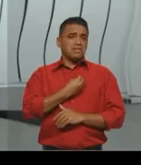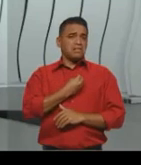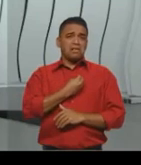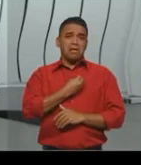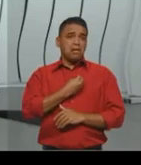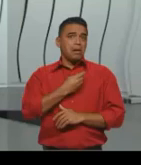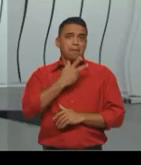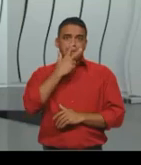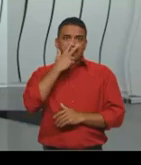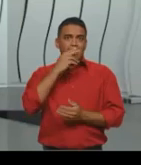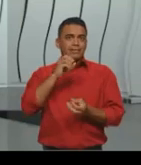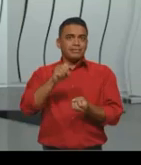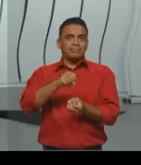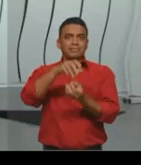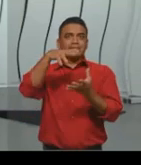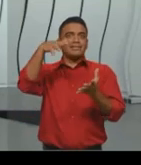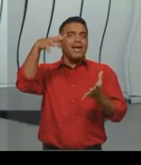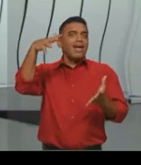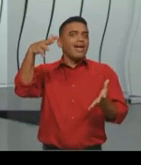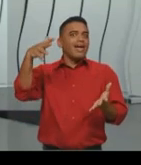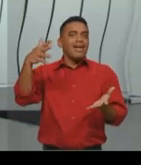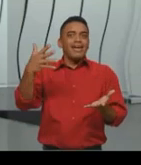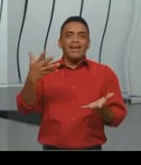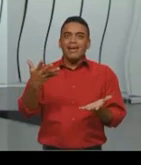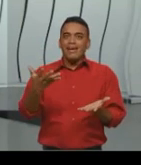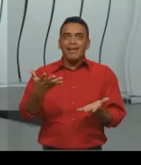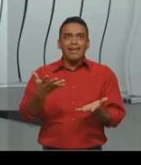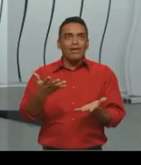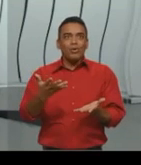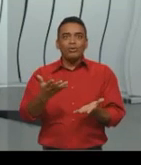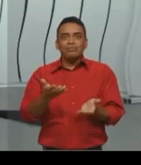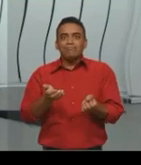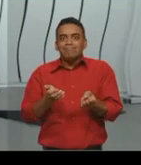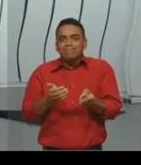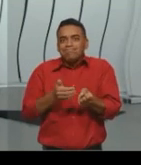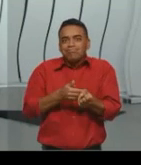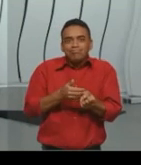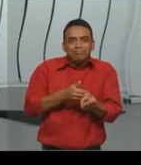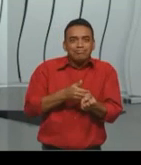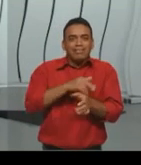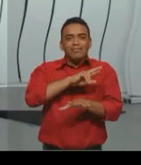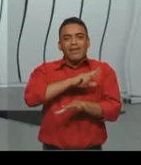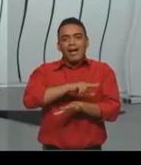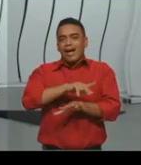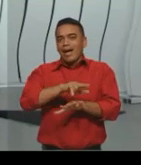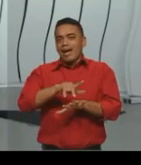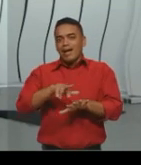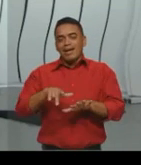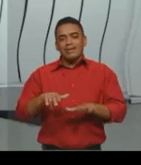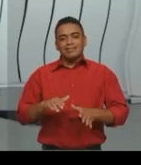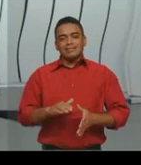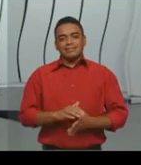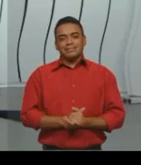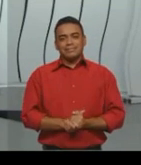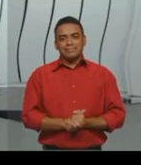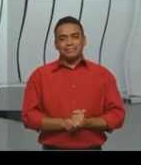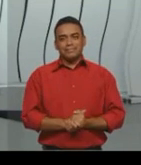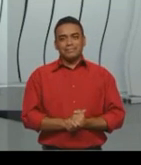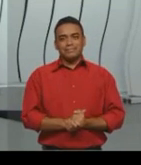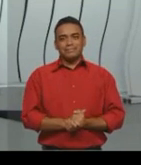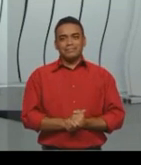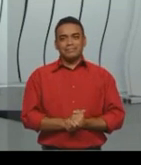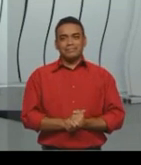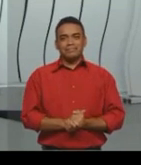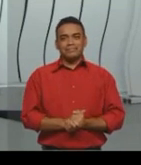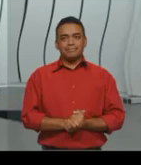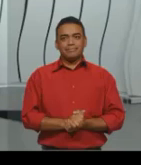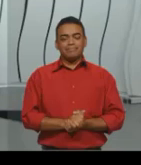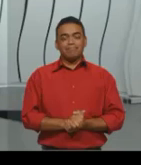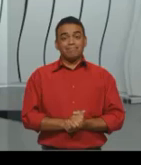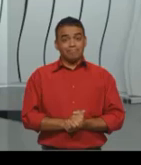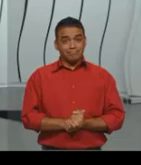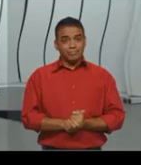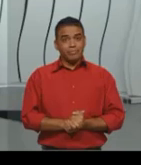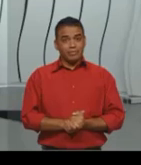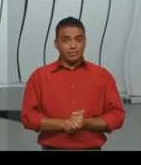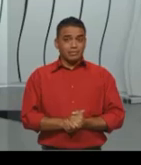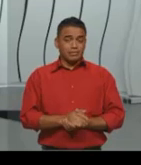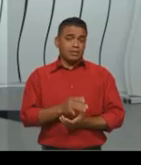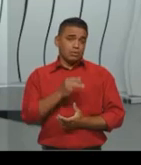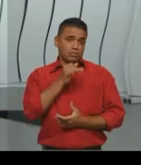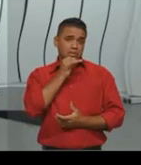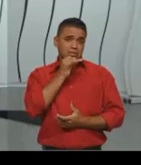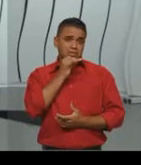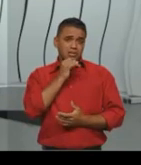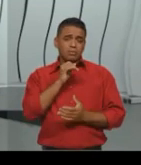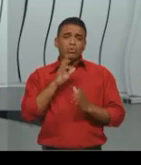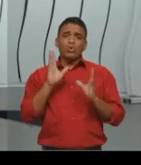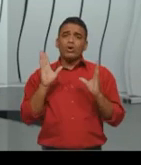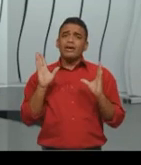mystery, envolta em mistério. Então, aqui estaria o que poderia ser um lead, que